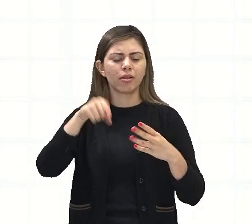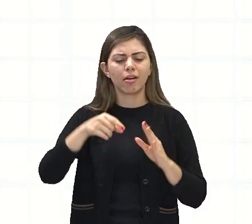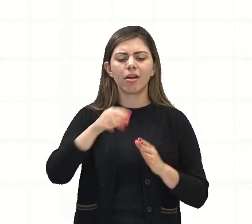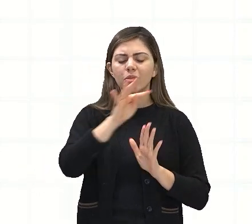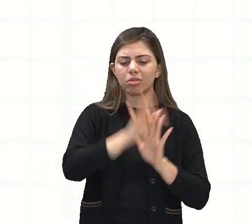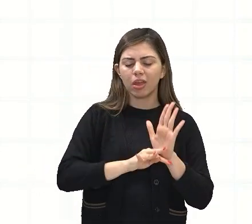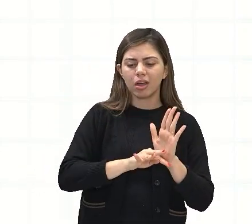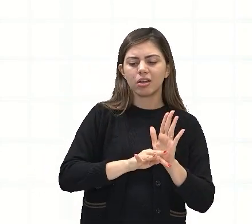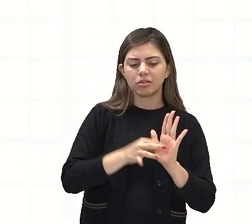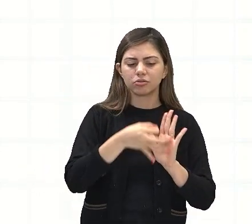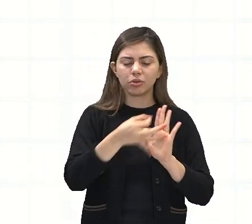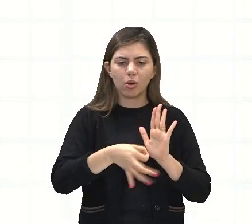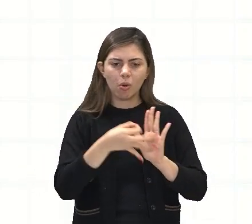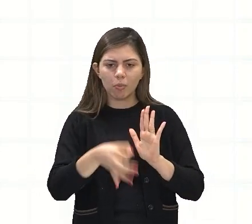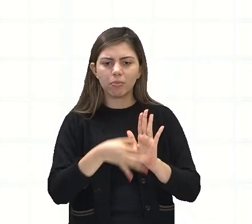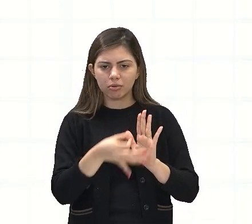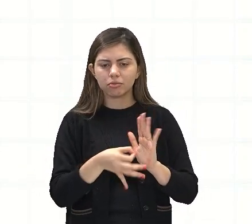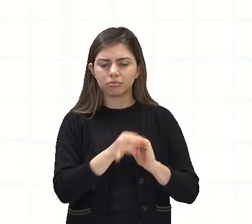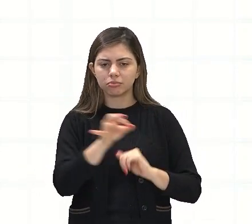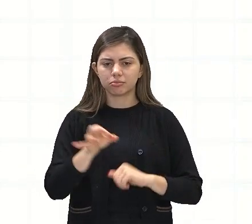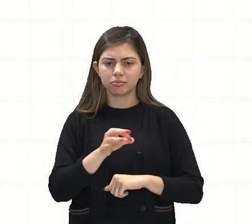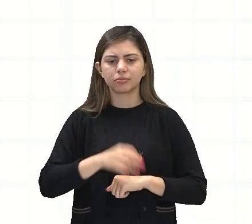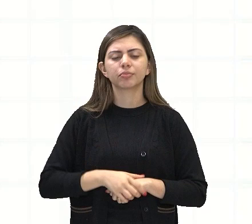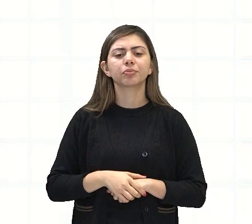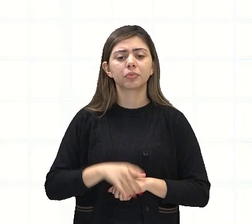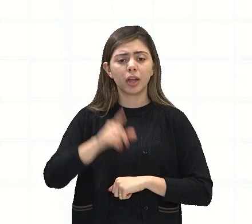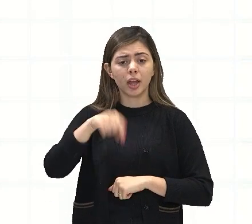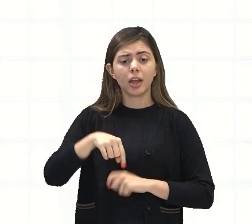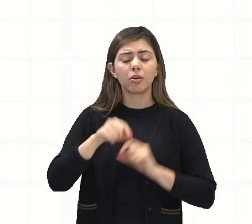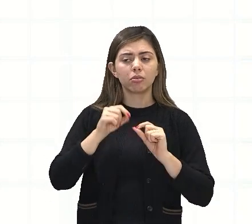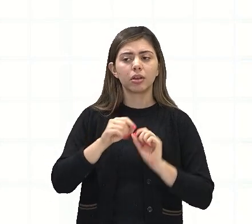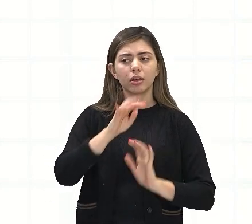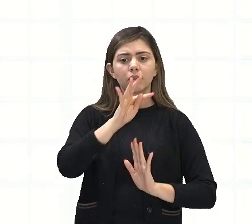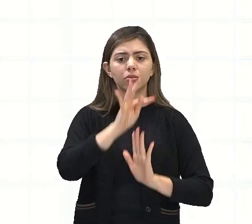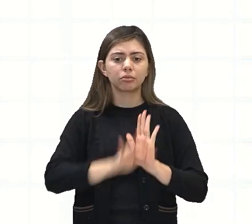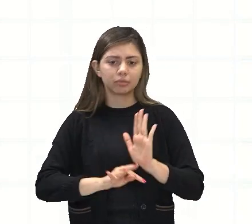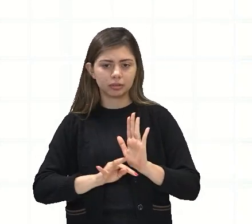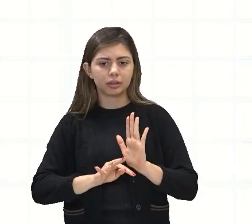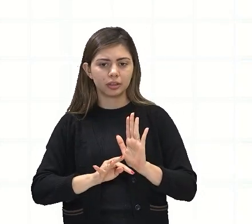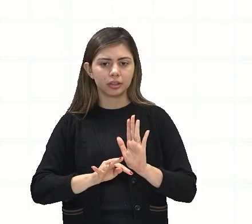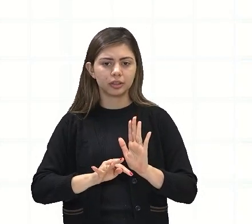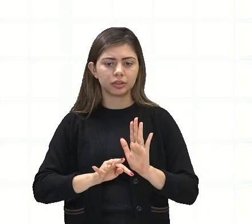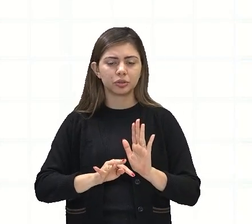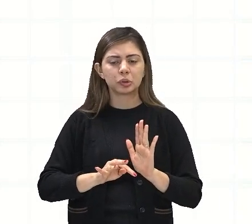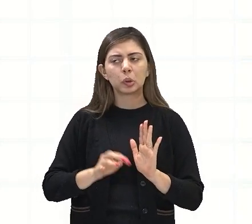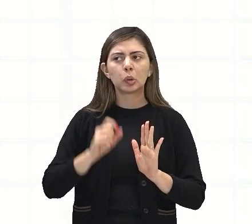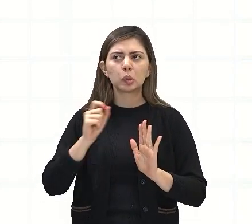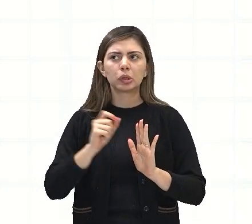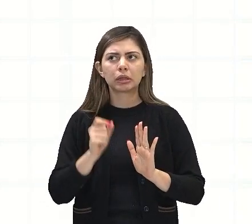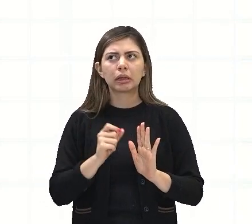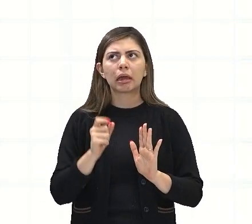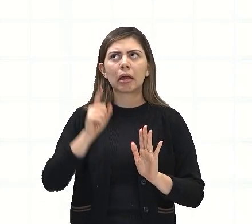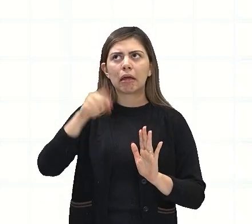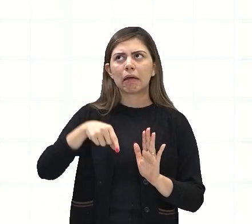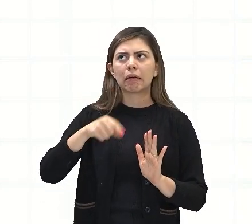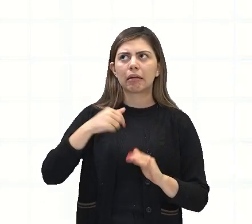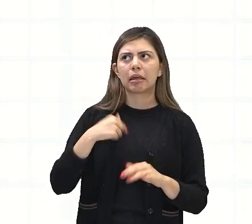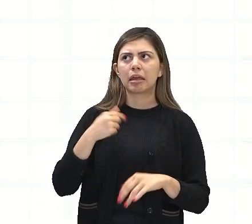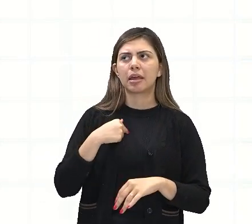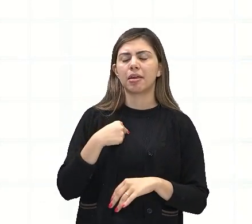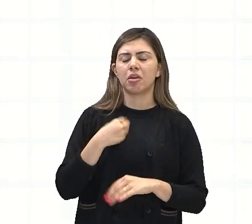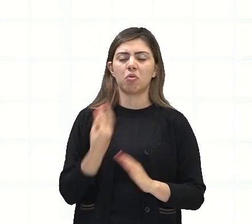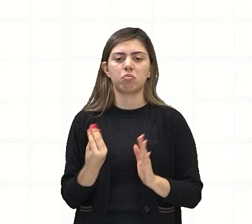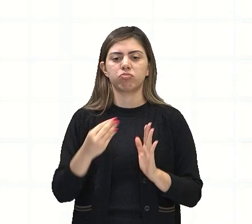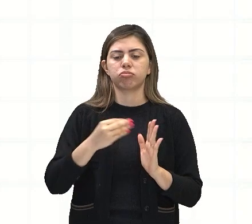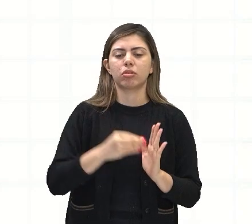texto lógico, que geralmente é um texto impessoal, não tem pessoa, você não se coloca ali no